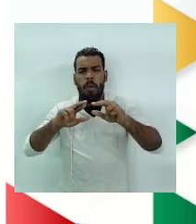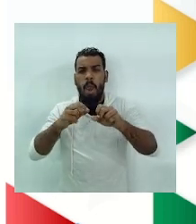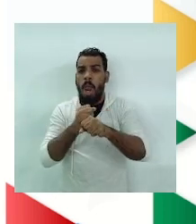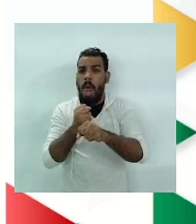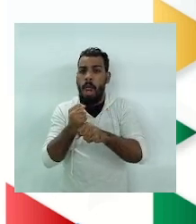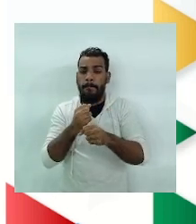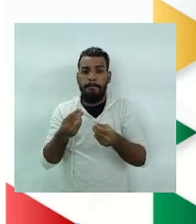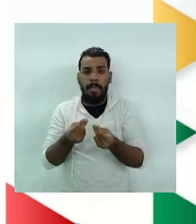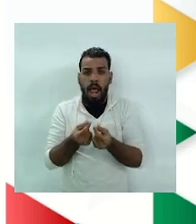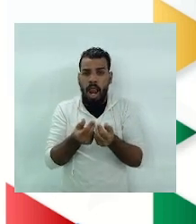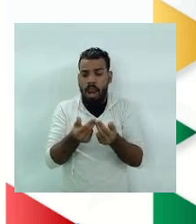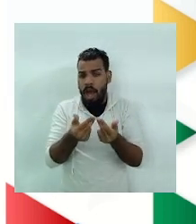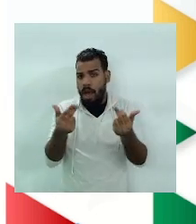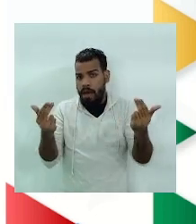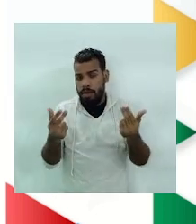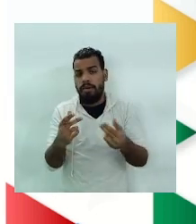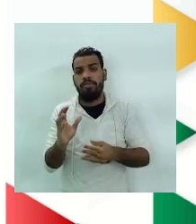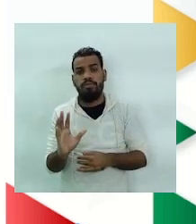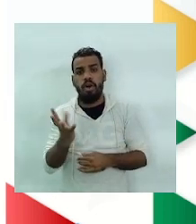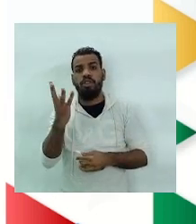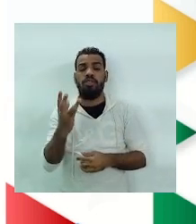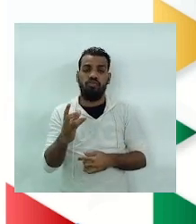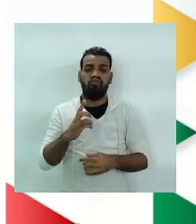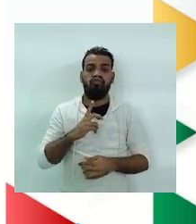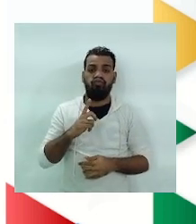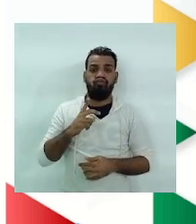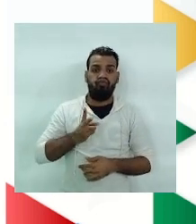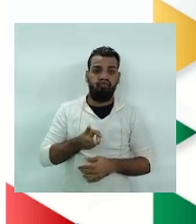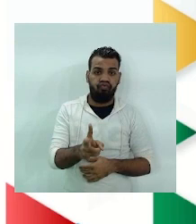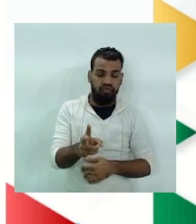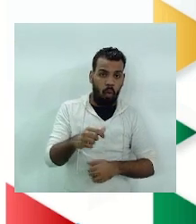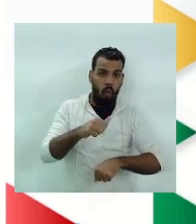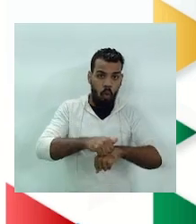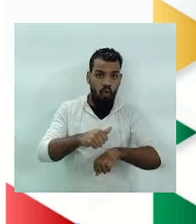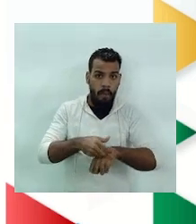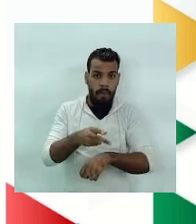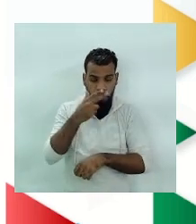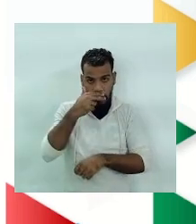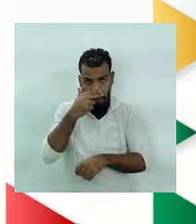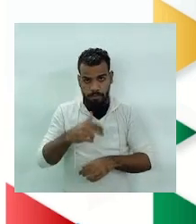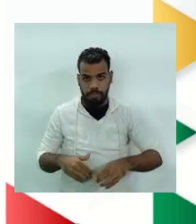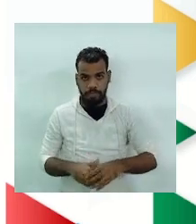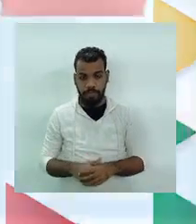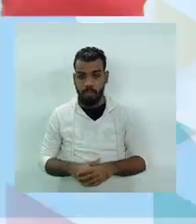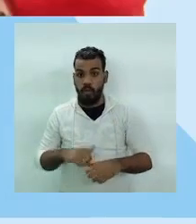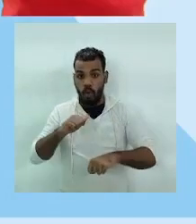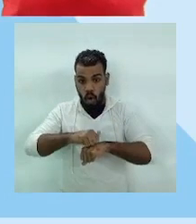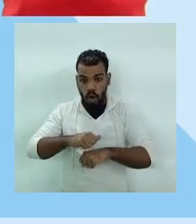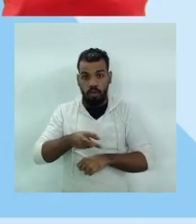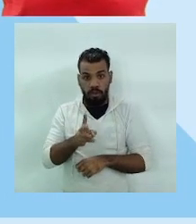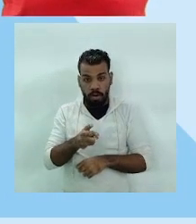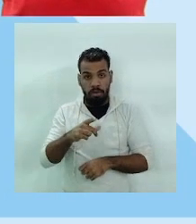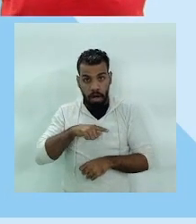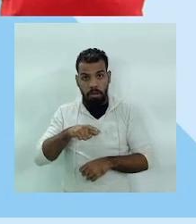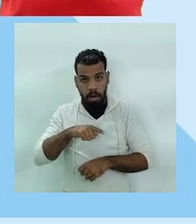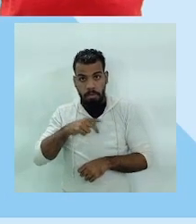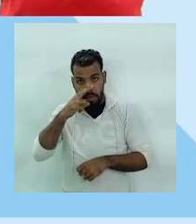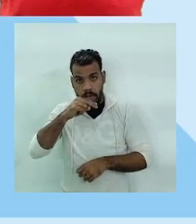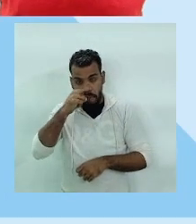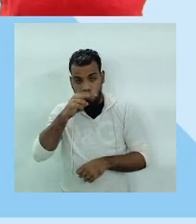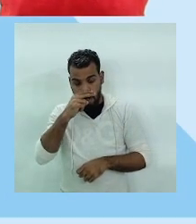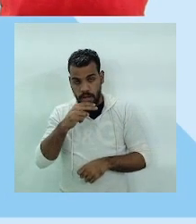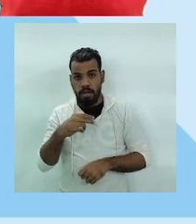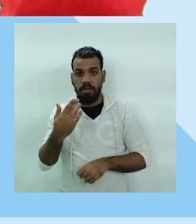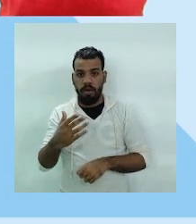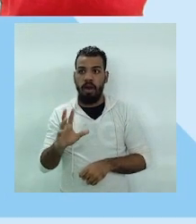anos para acontecer e continuar ocorrendo enquanto rocha existir. Então, quando as rochas existirem, continuarem a existir,